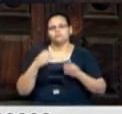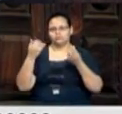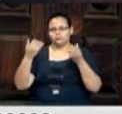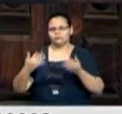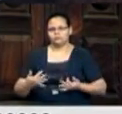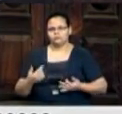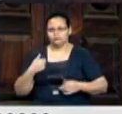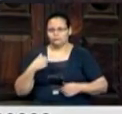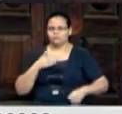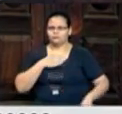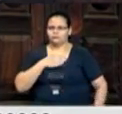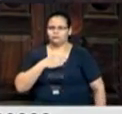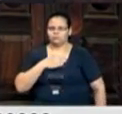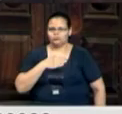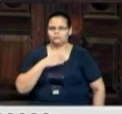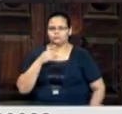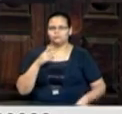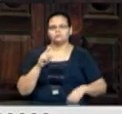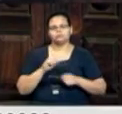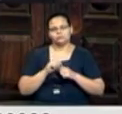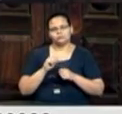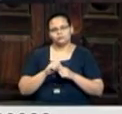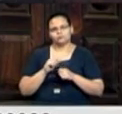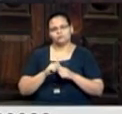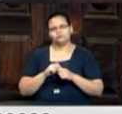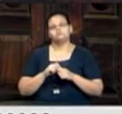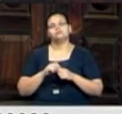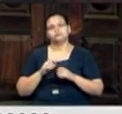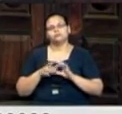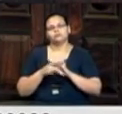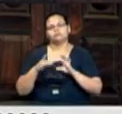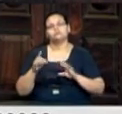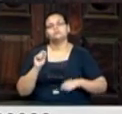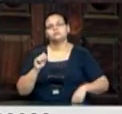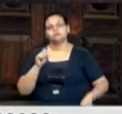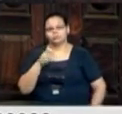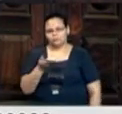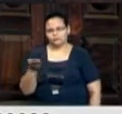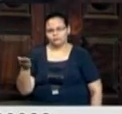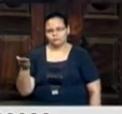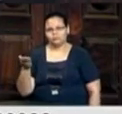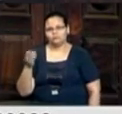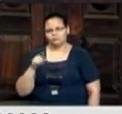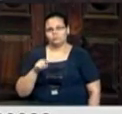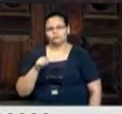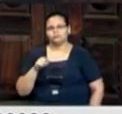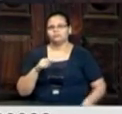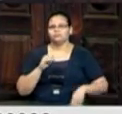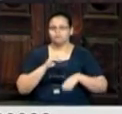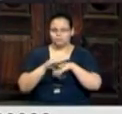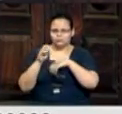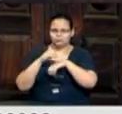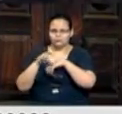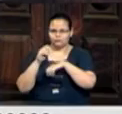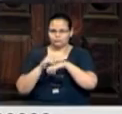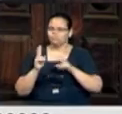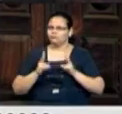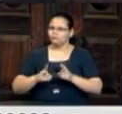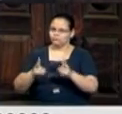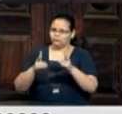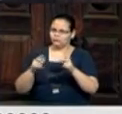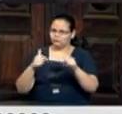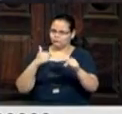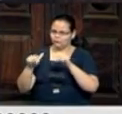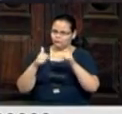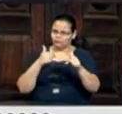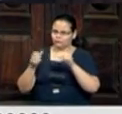considerações que eu gostaria de fazer e deixar exatamente a vocês o seguinte recado: continue neste